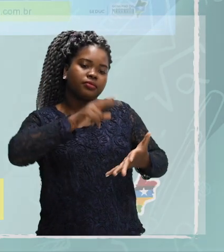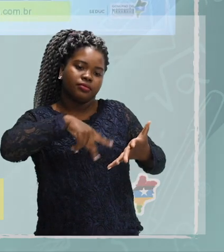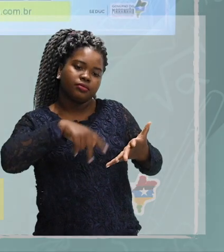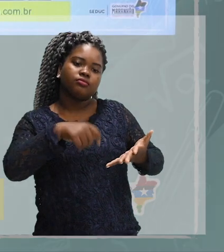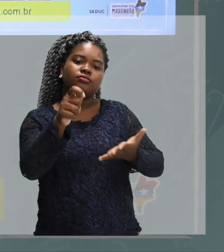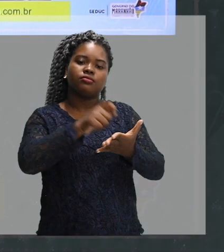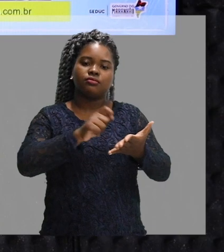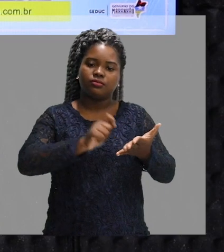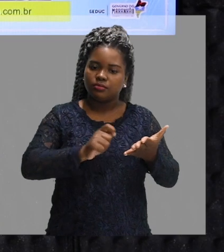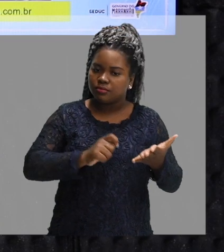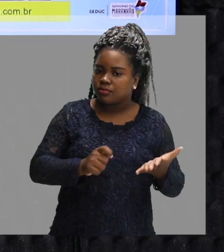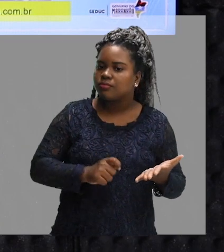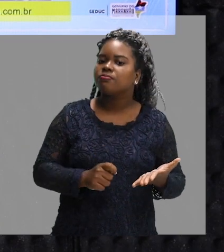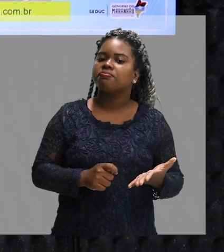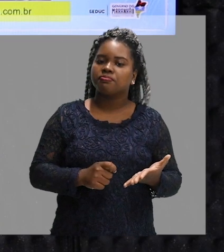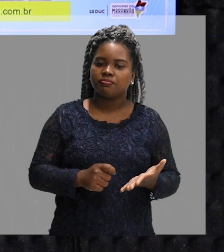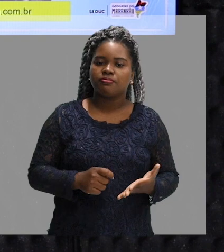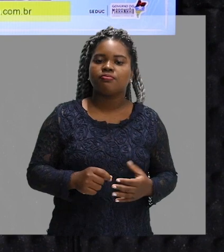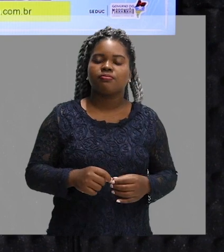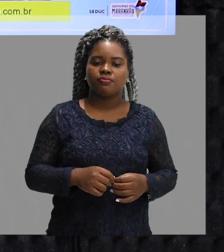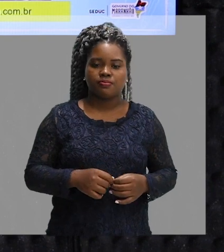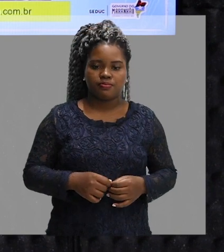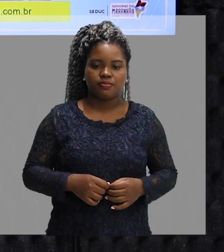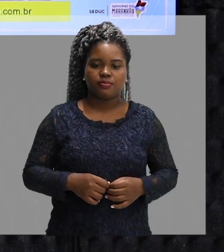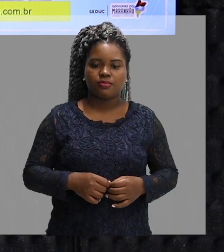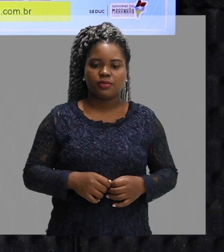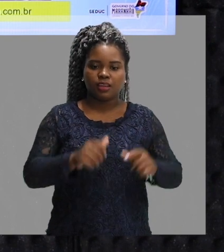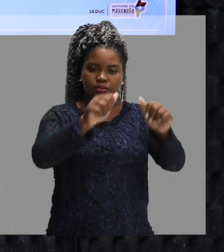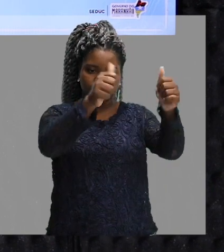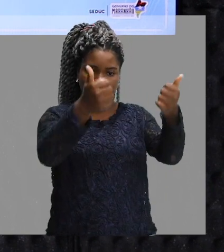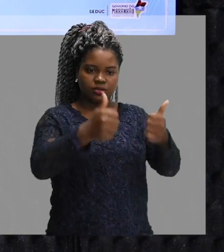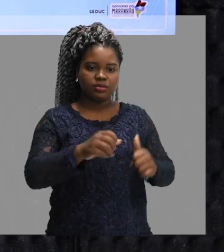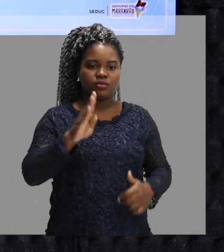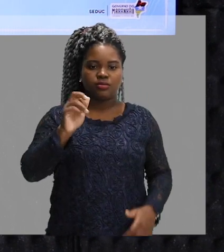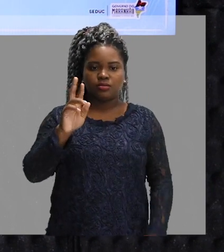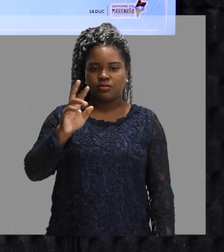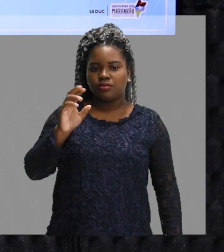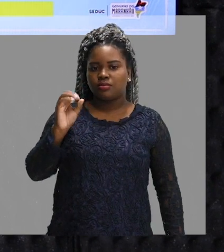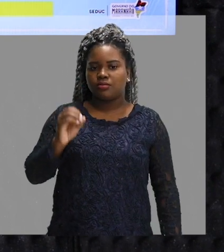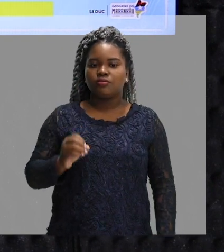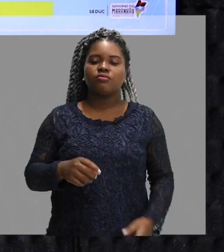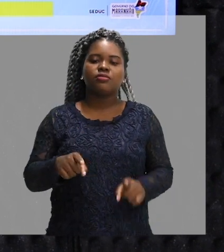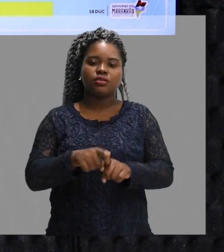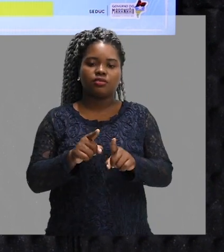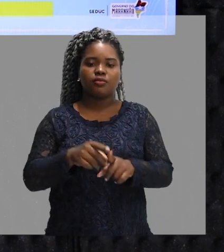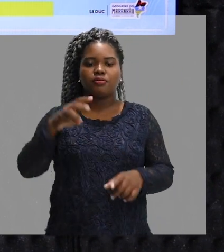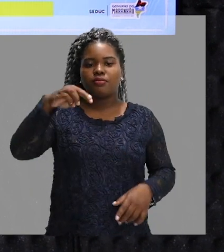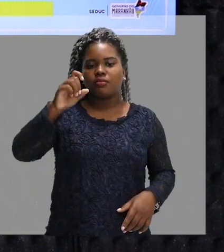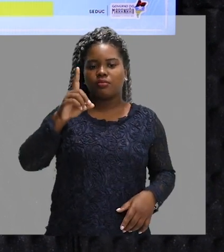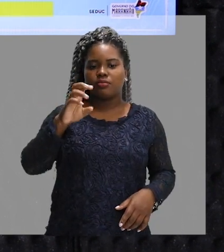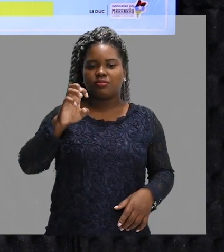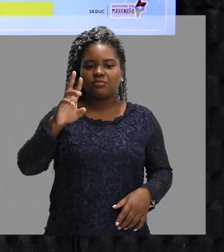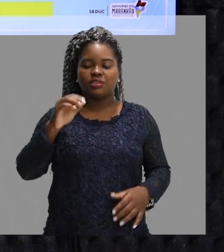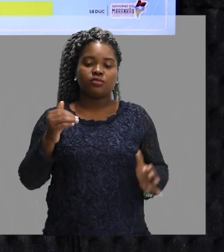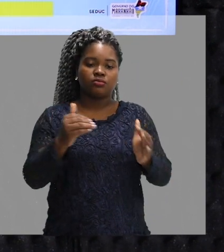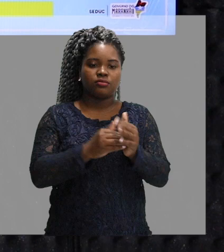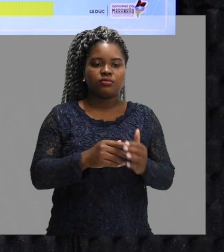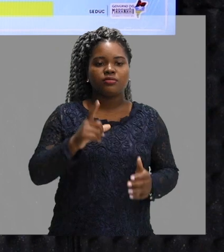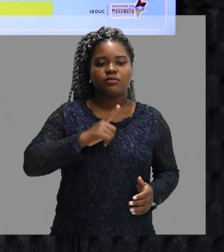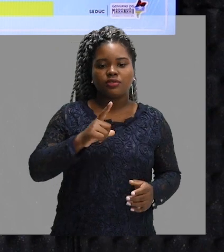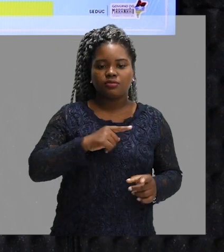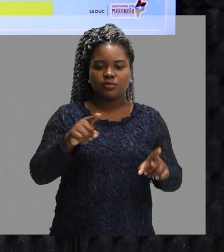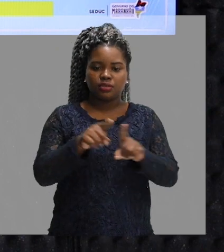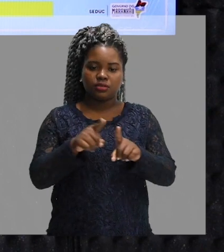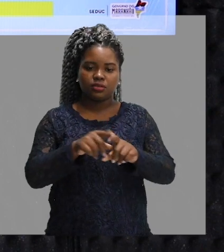e contavam a história do Egito inteiro, mas as estátuas são de barro e de madeira. E, por último, a gente vai trabalhando, na